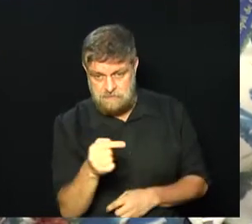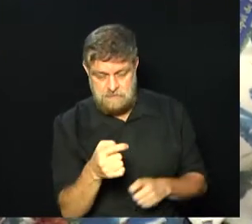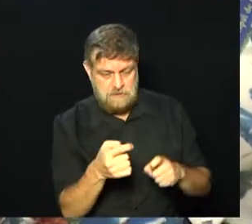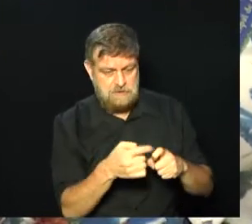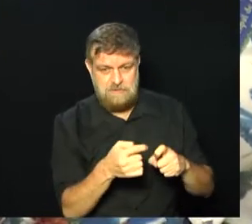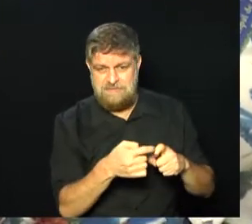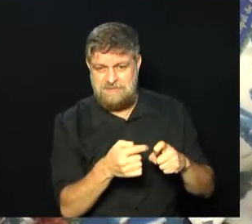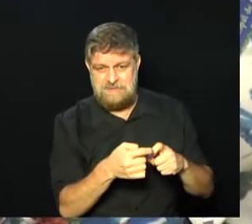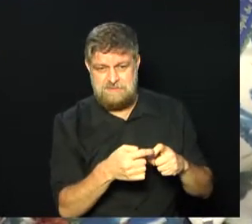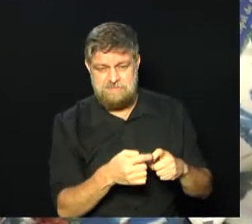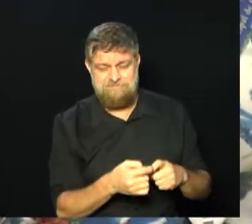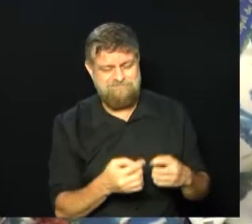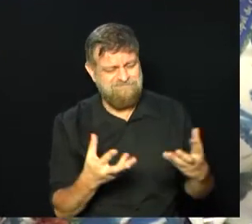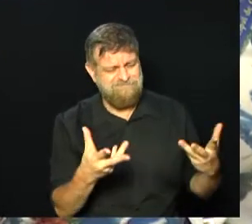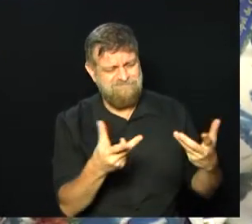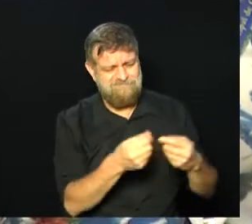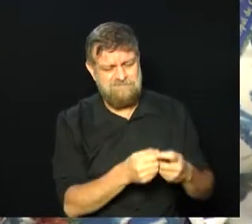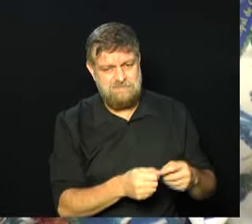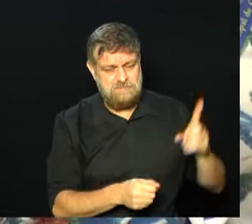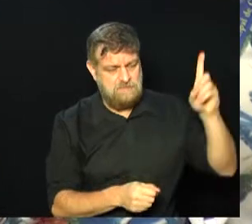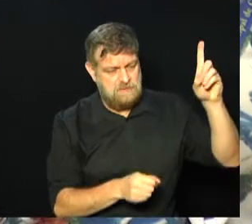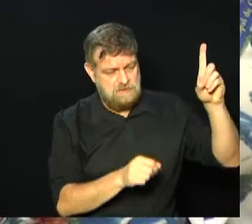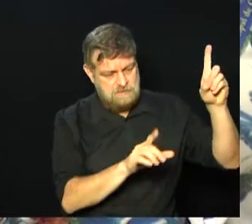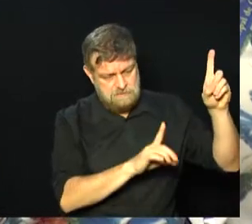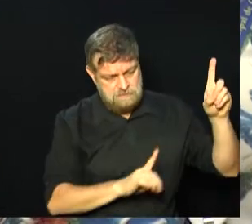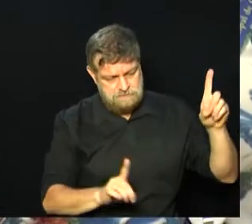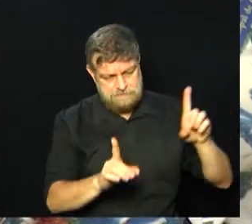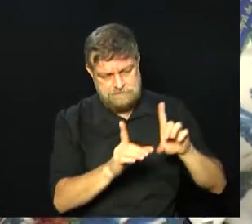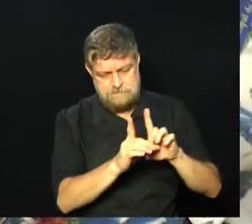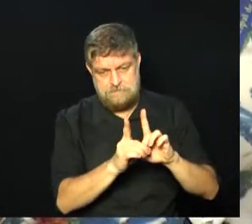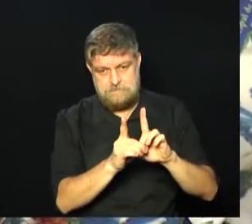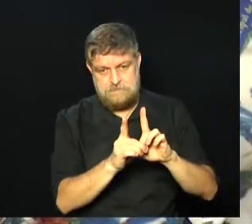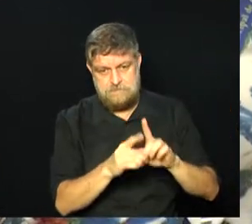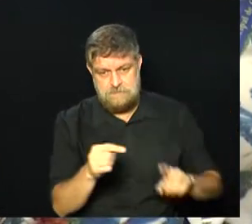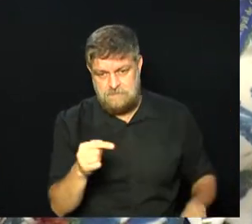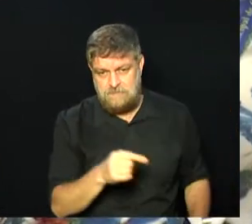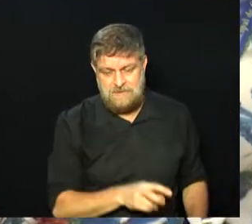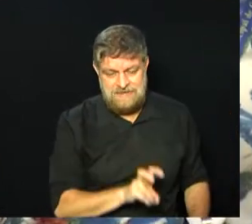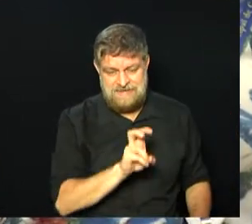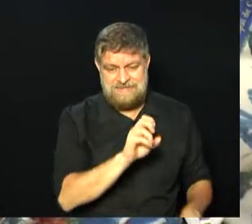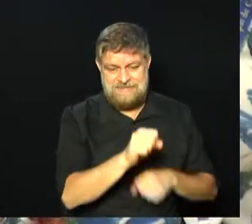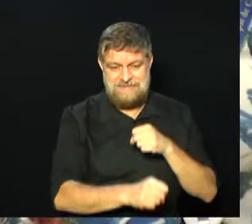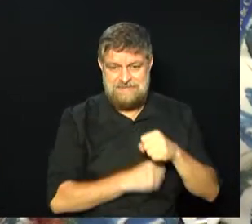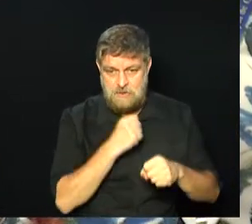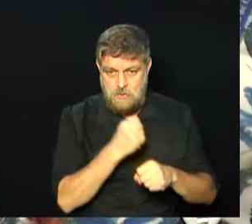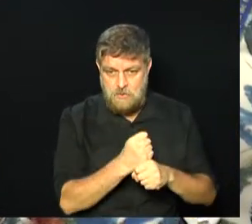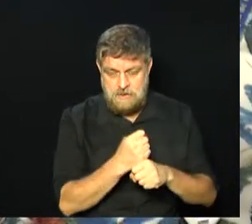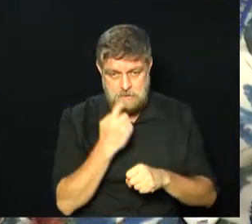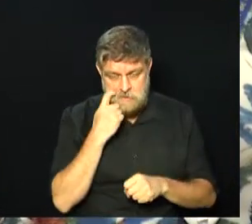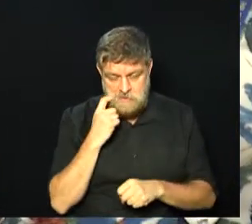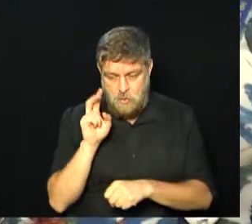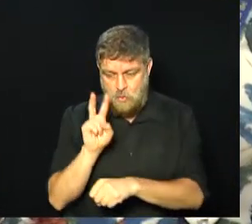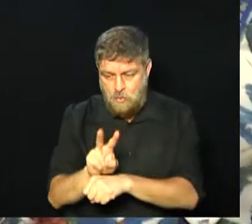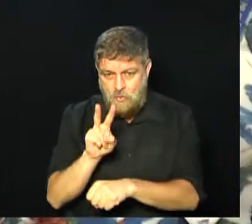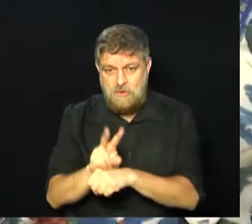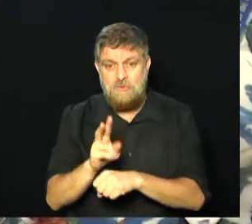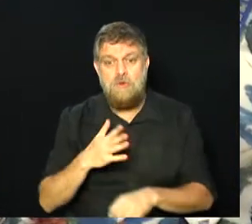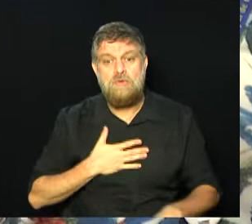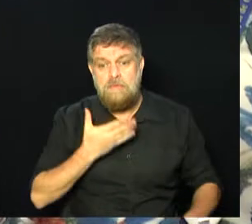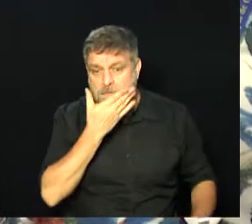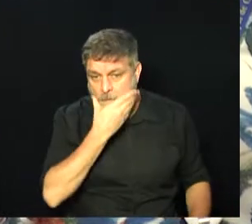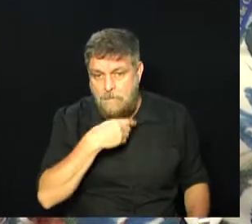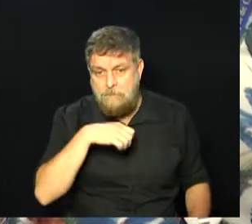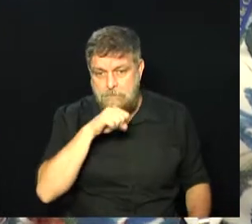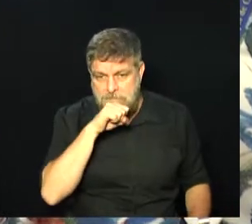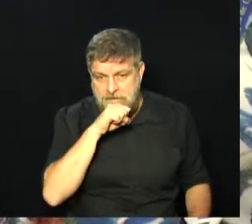que acho que Deus colocou ele na vida do meu pai. Ele teve aí 5 anos de vida plena. Ele fez,